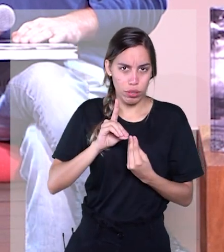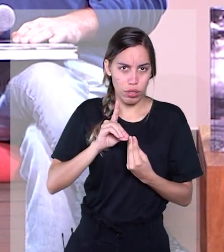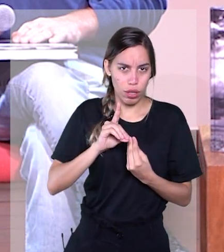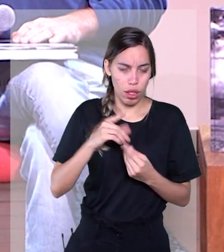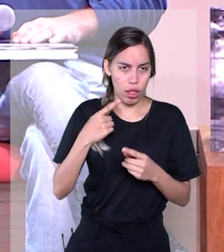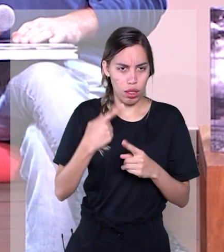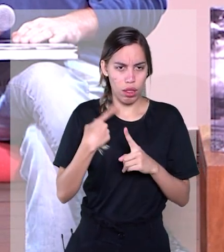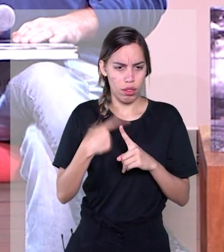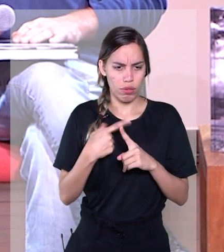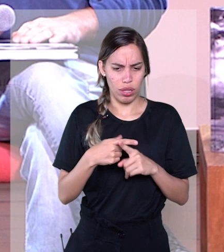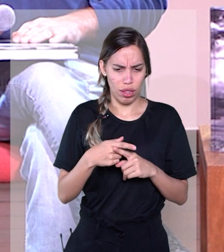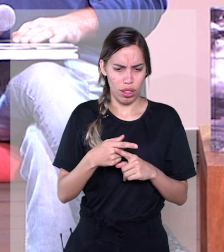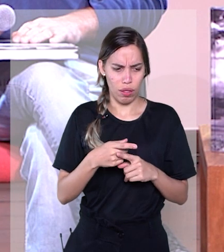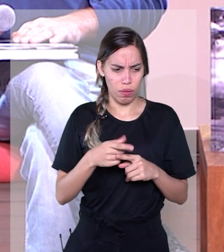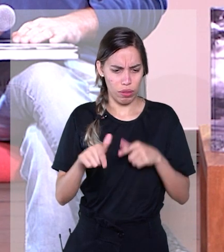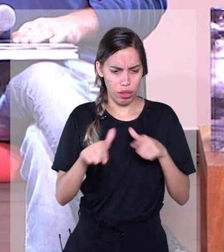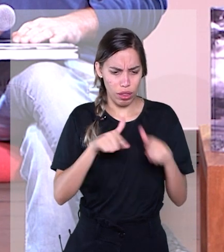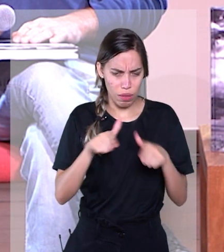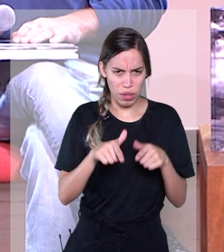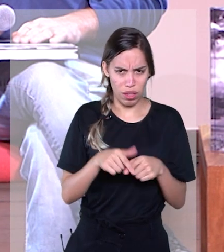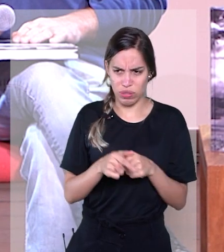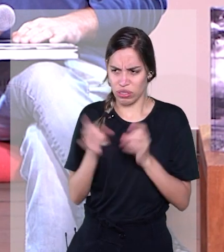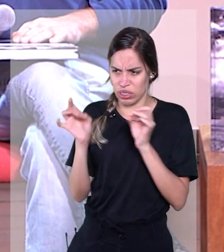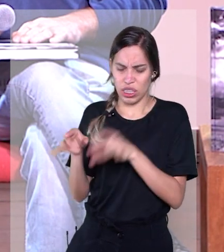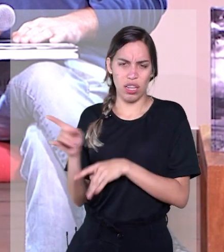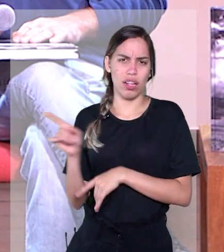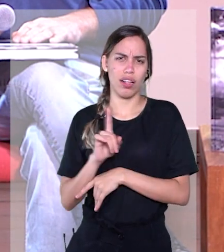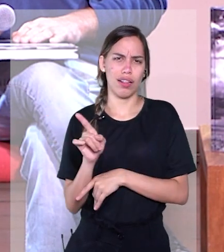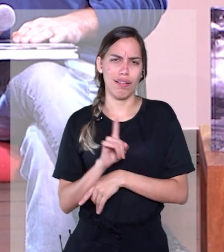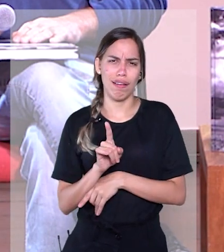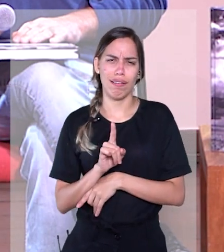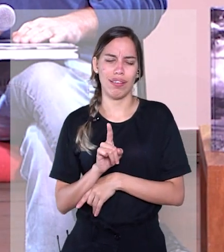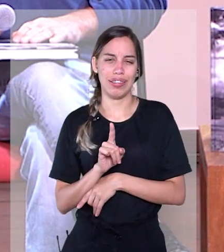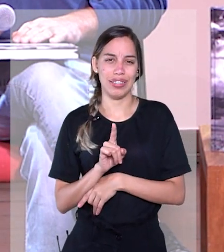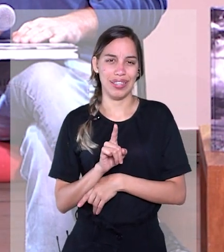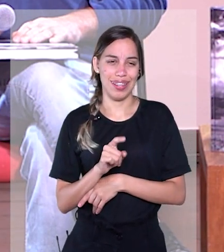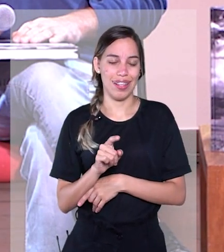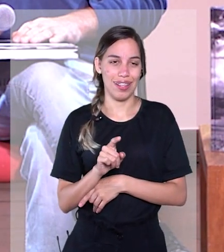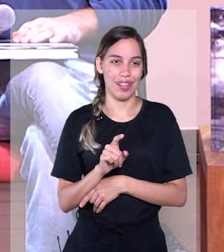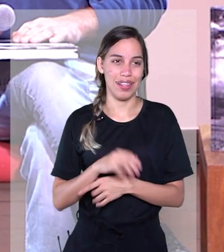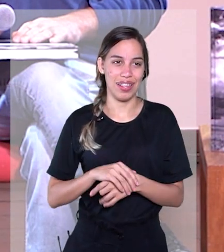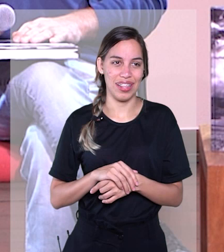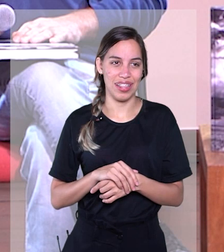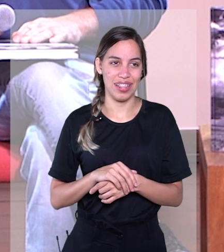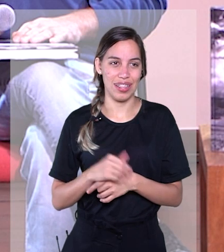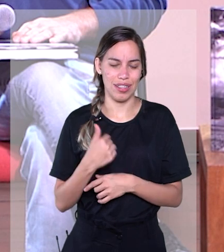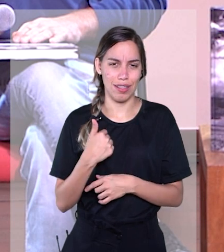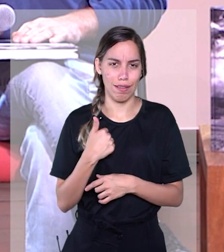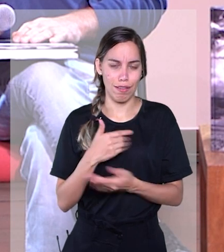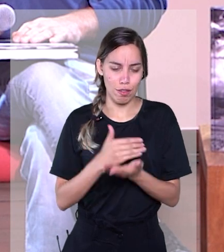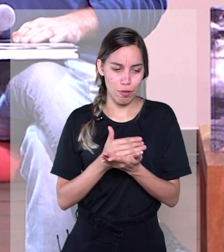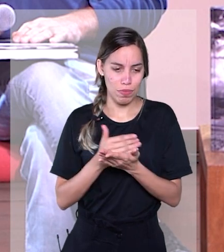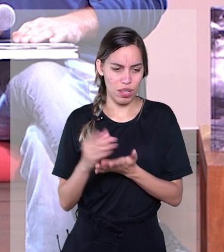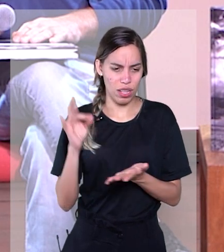Um projeto irrecusável para fazer esse diálogo. E eu comecei realmente durante,